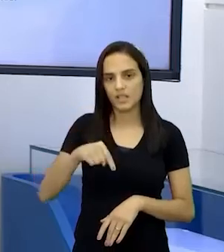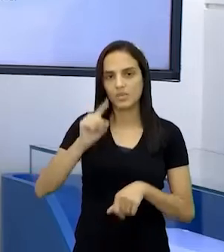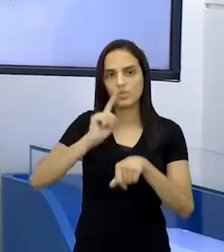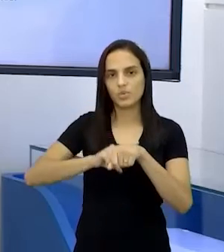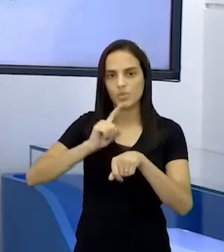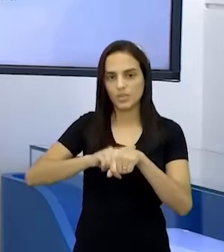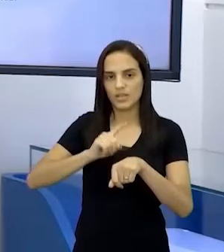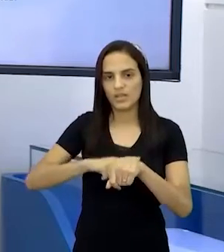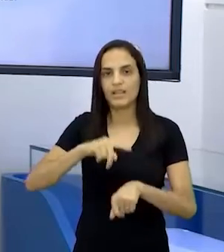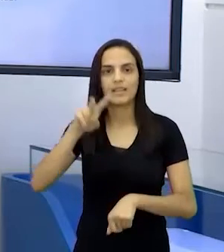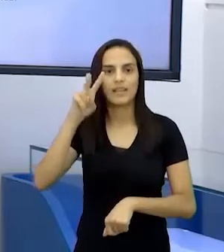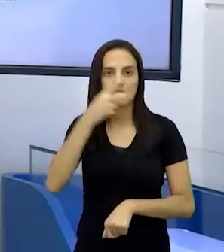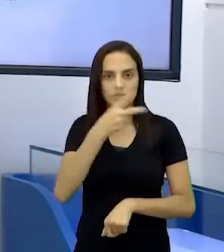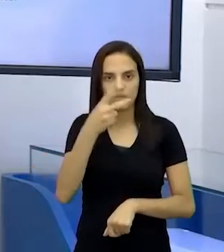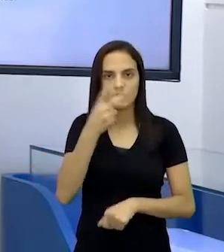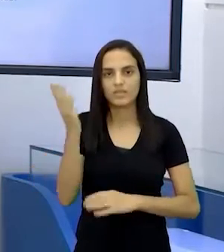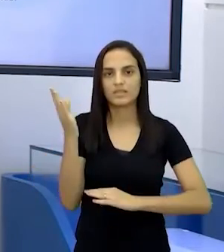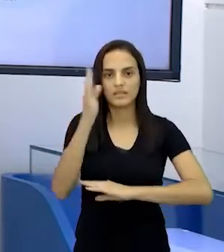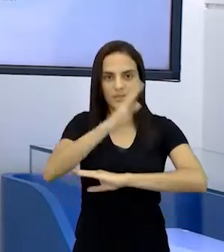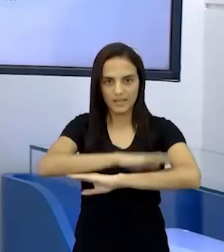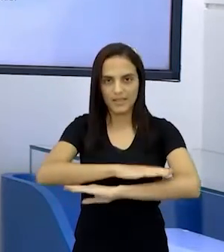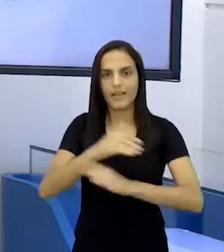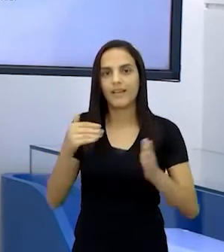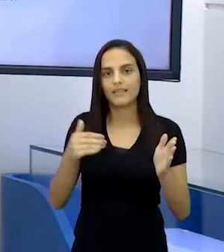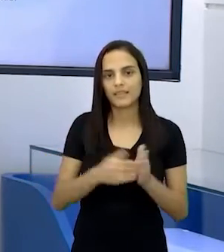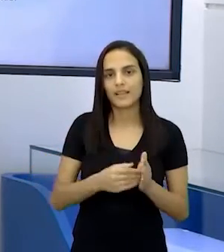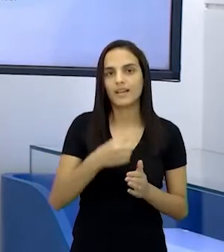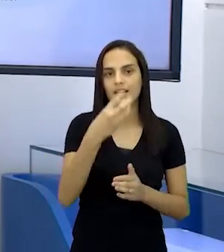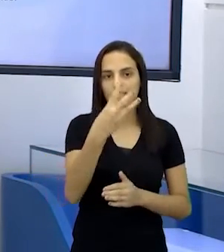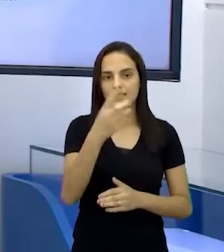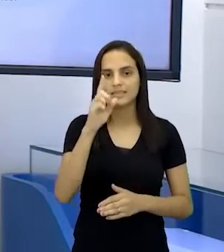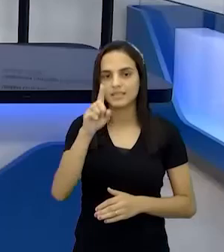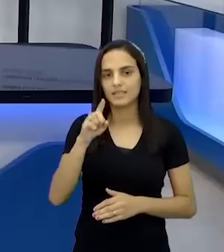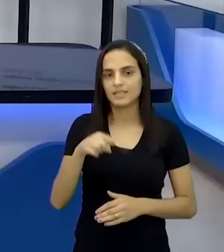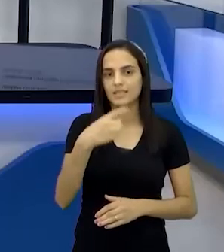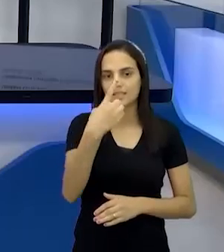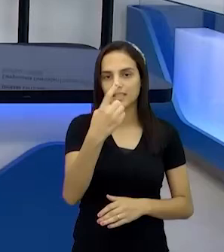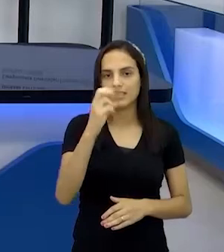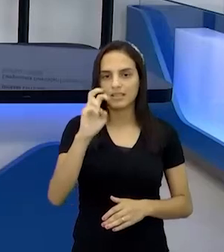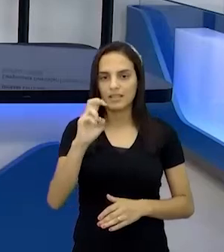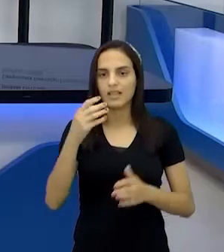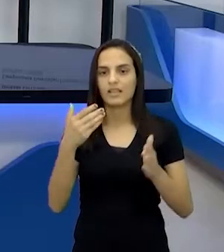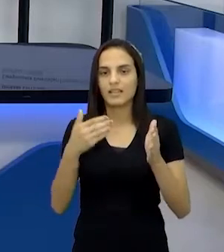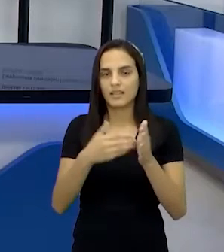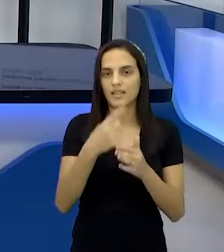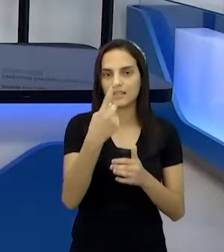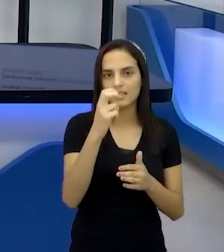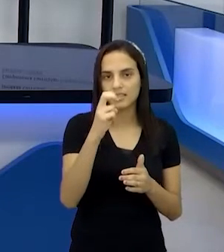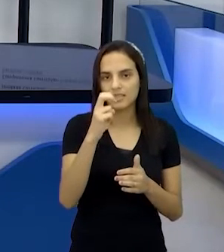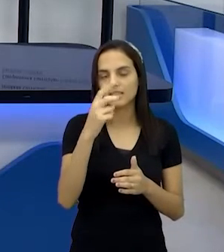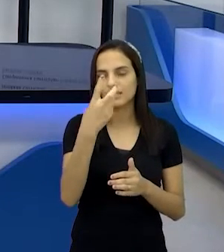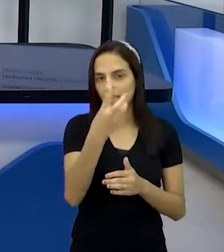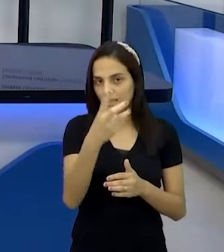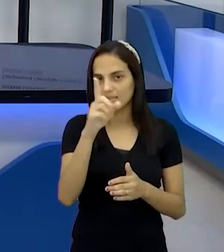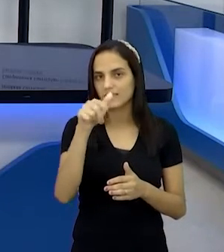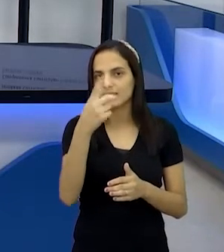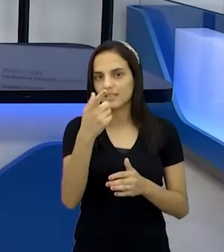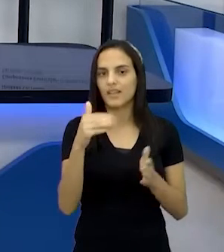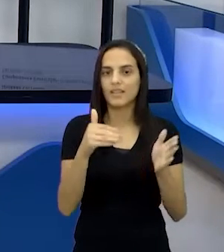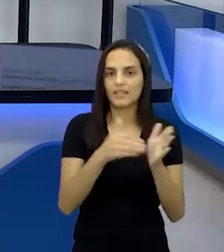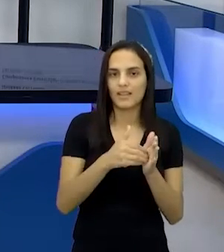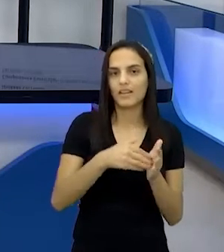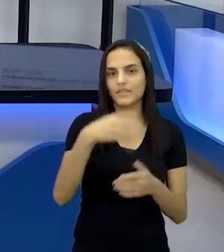horário das 2h30 às 3h15 3h15. e das 3h15 às 4h, um encontro